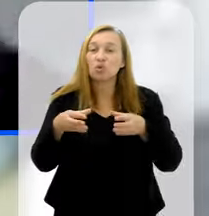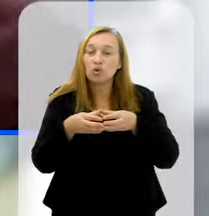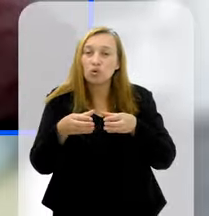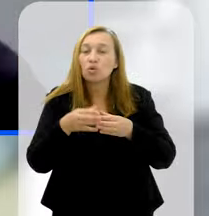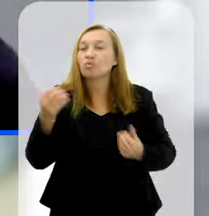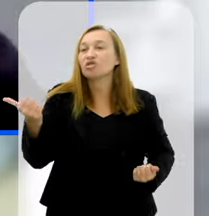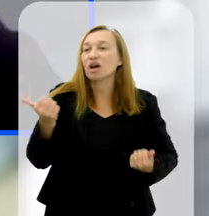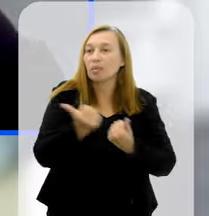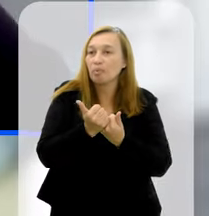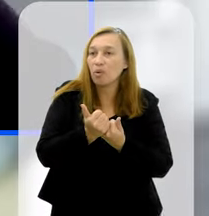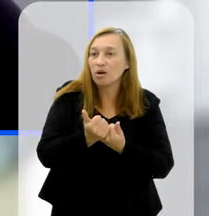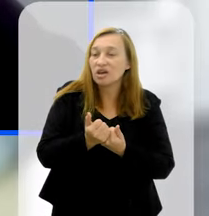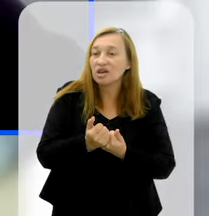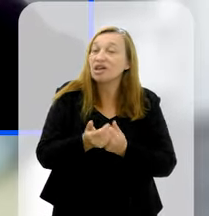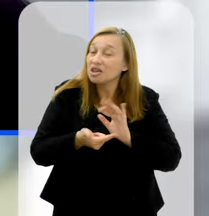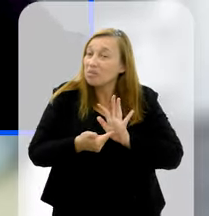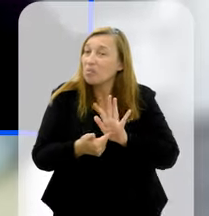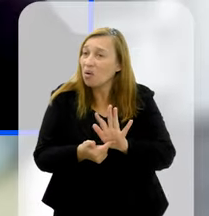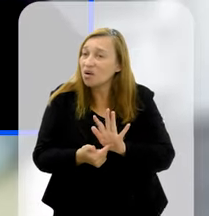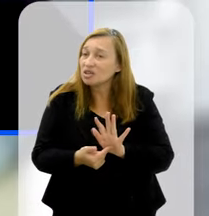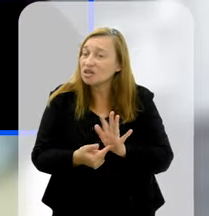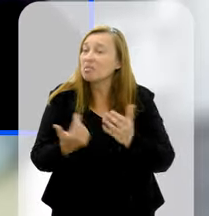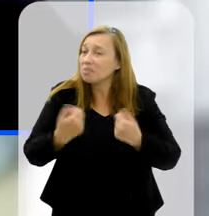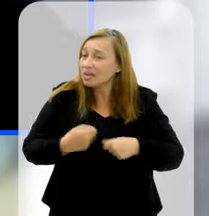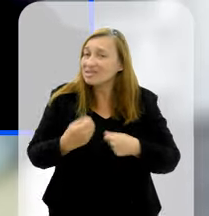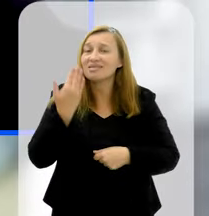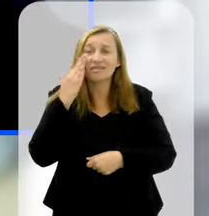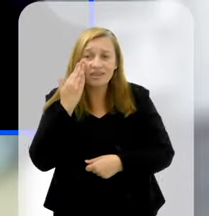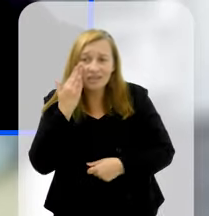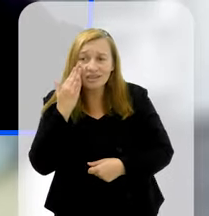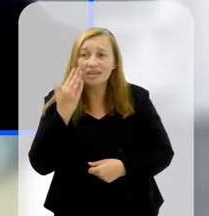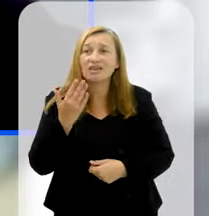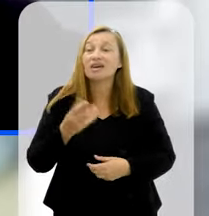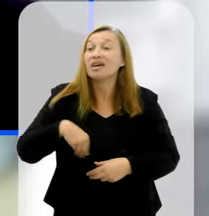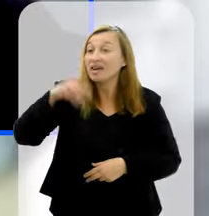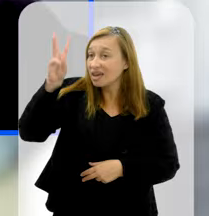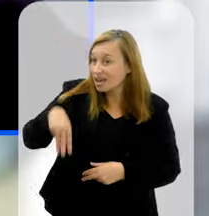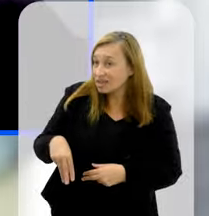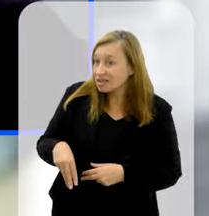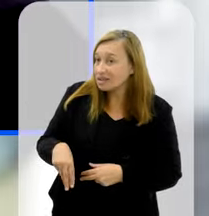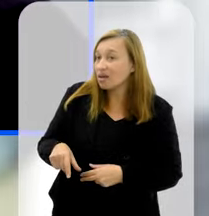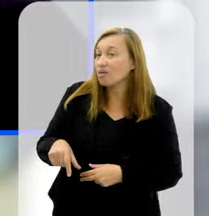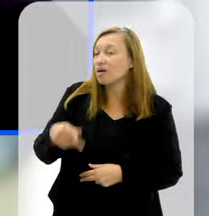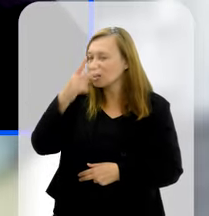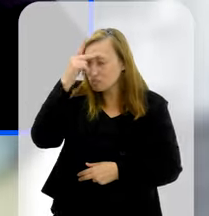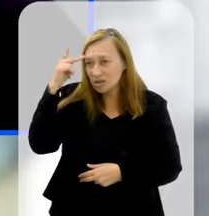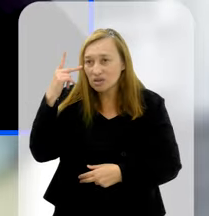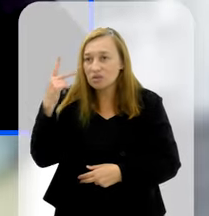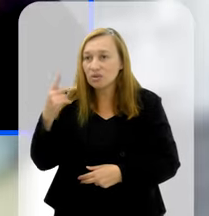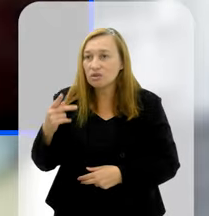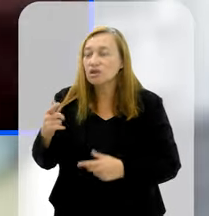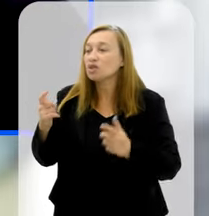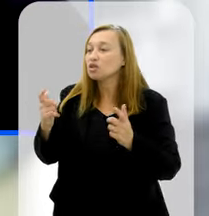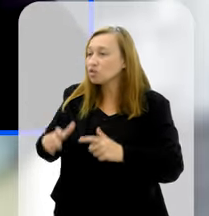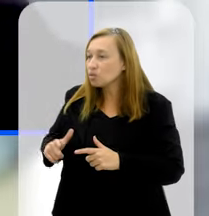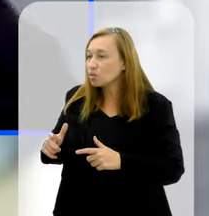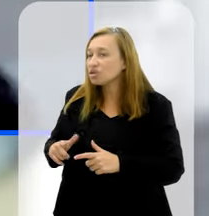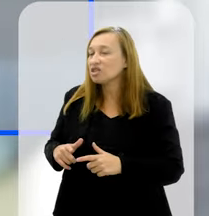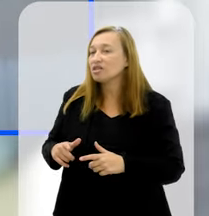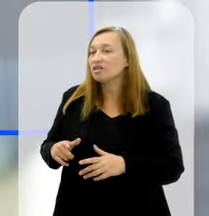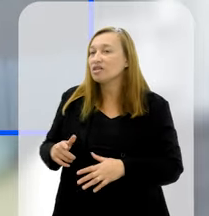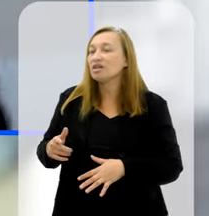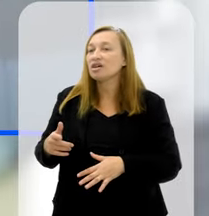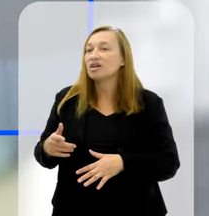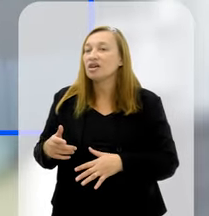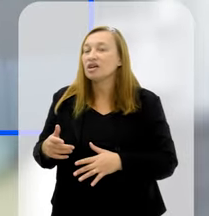um grupo, né, de apoio, e que mostra, né, que a gente precisa entender quem são essas pessoas, onde elas vêm, qual é a geração,